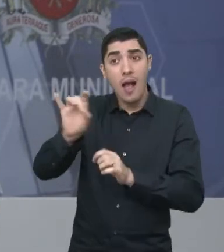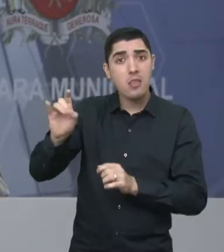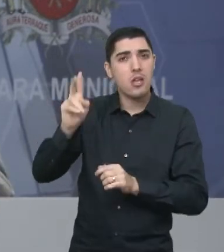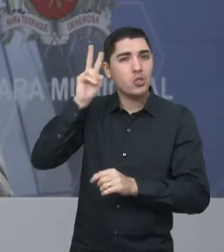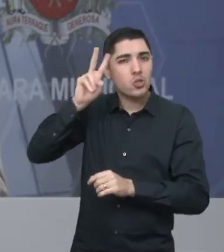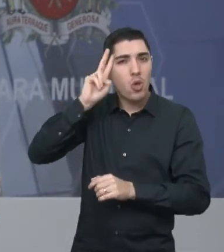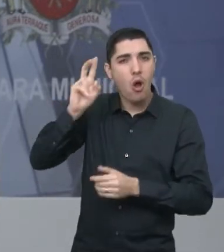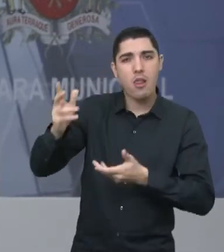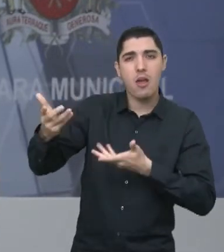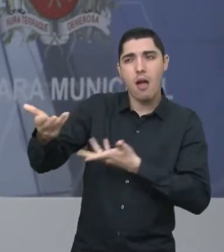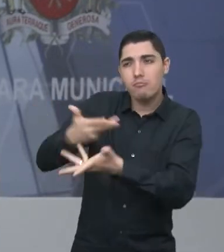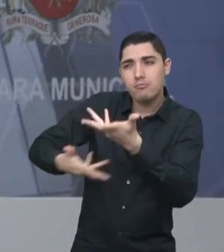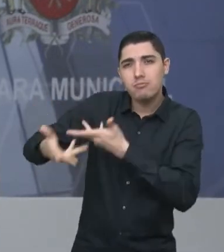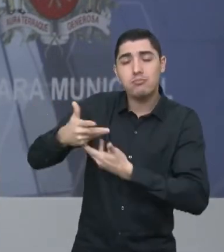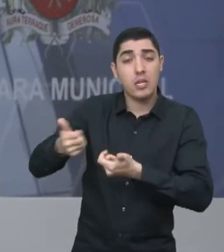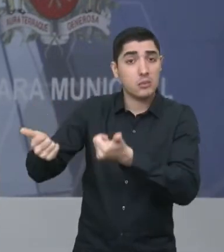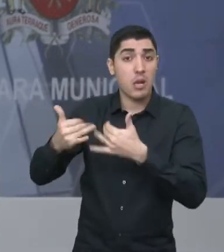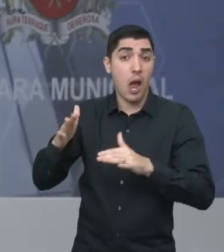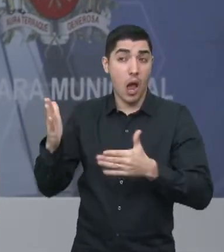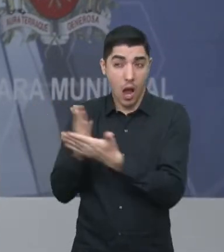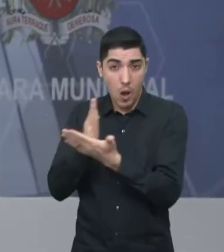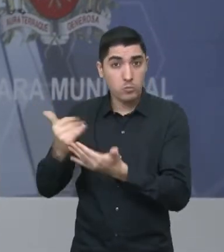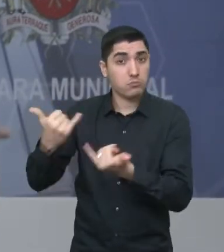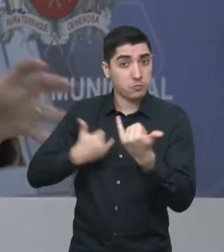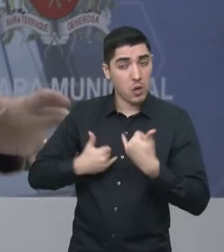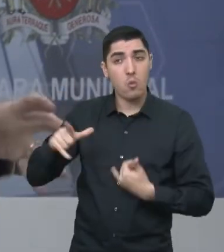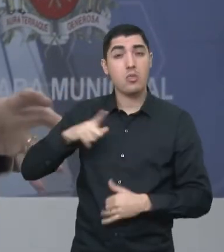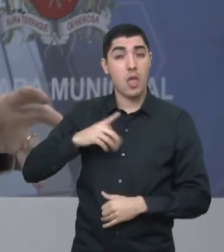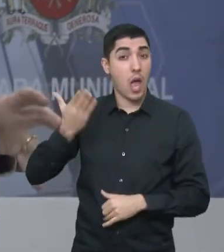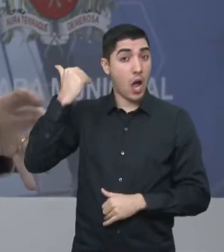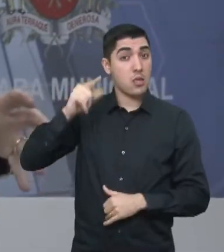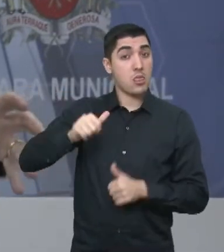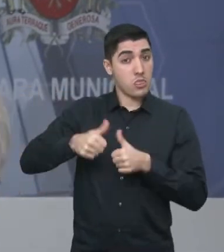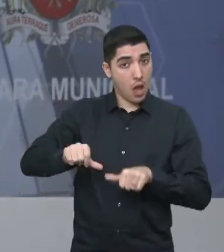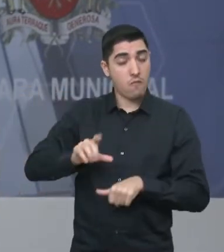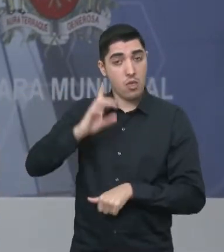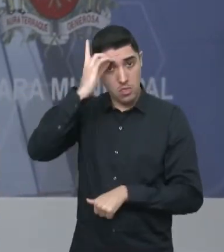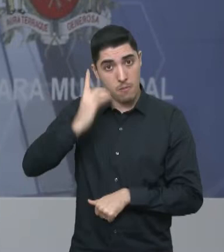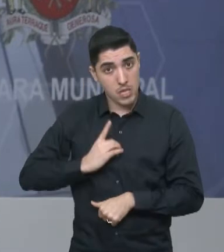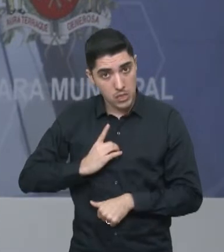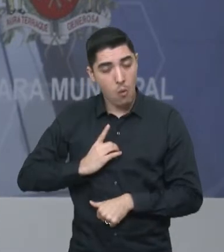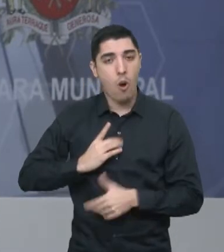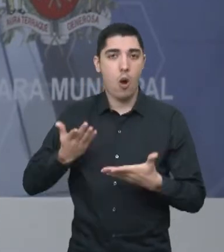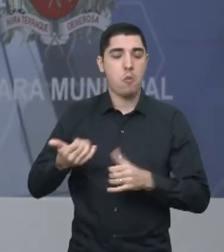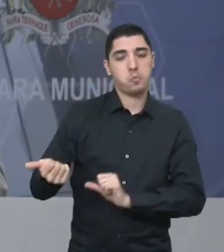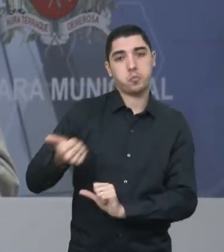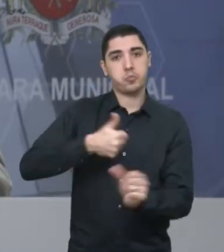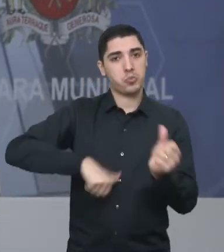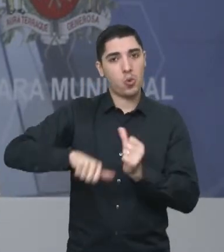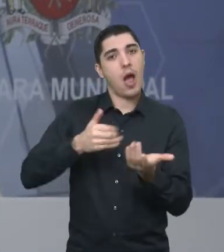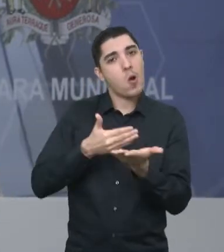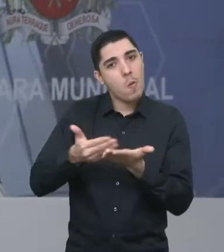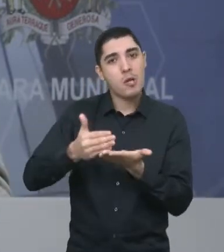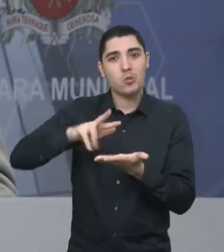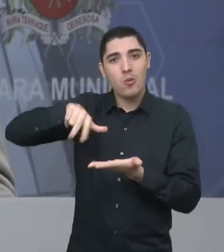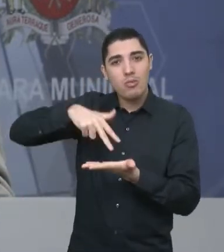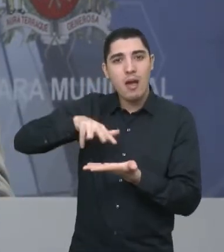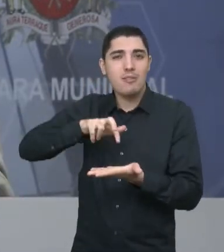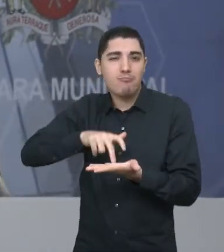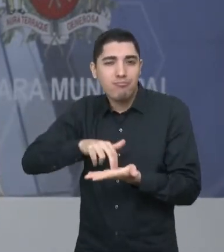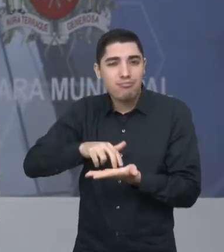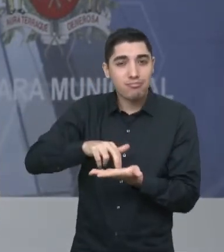Muitos falaram que eles estavam em depressão, né? Conseguiram sair da depressão depois que eles começaram a fazer o